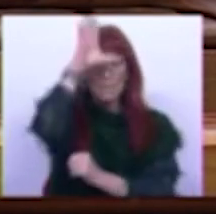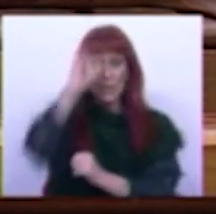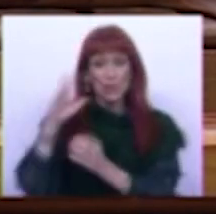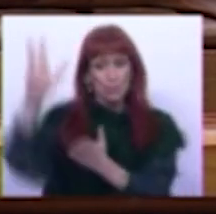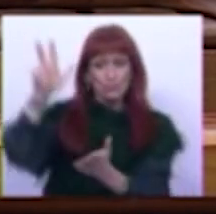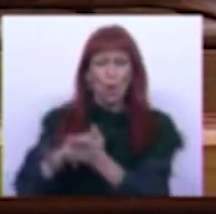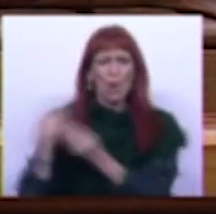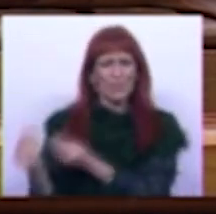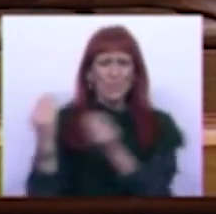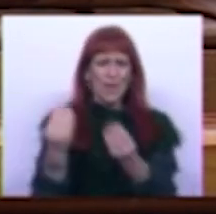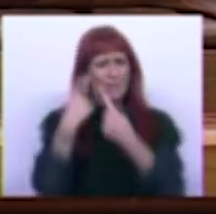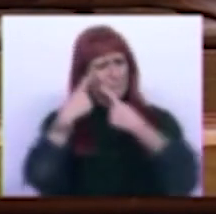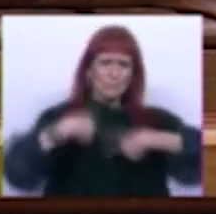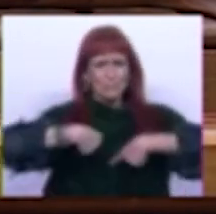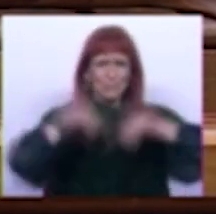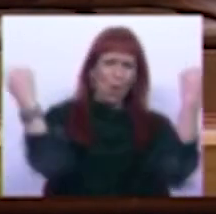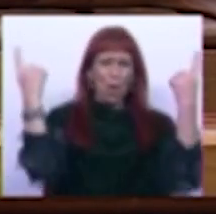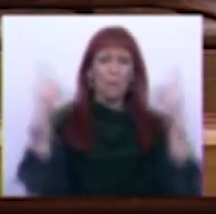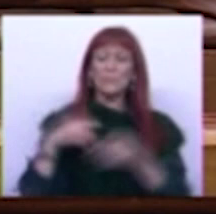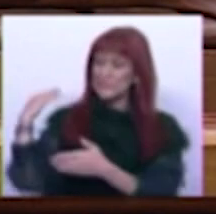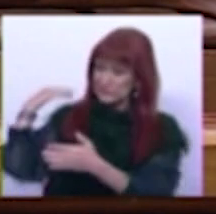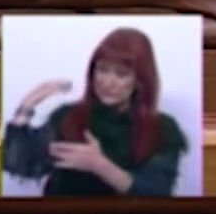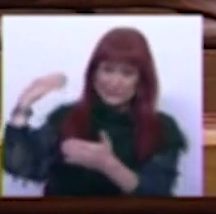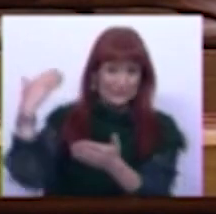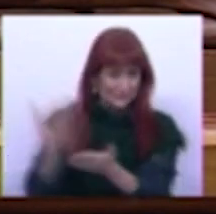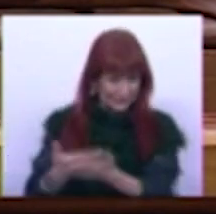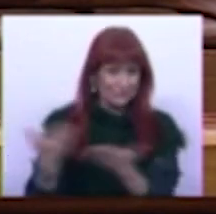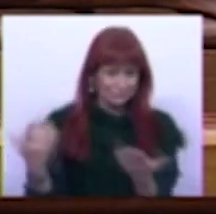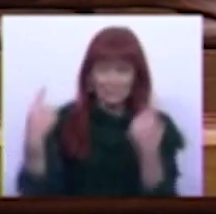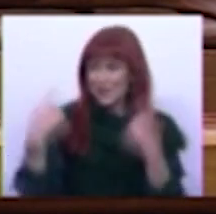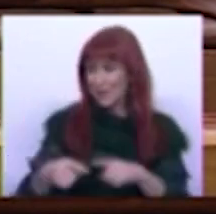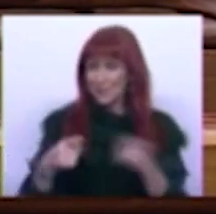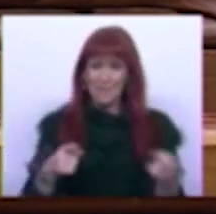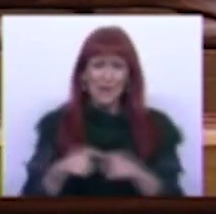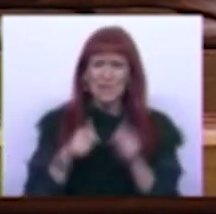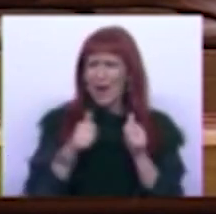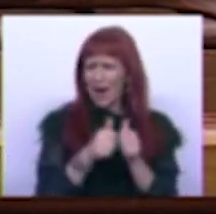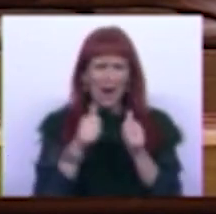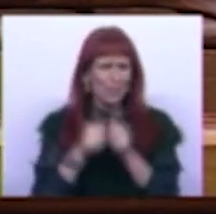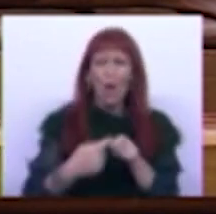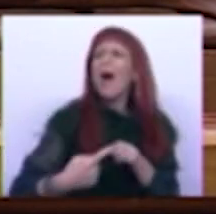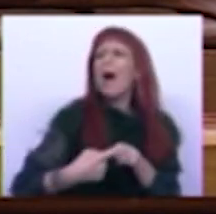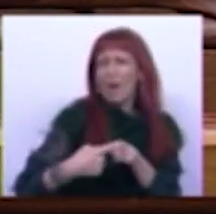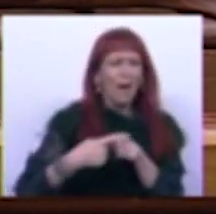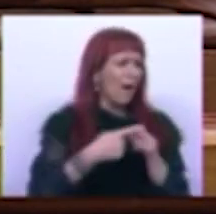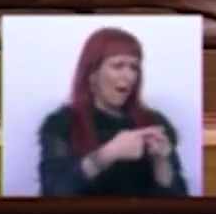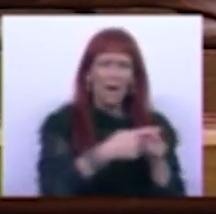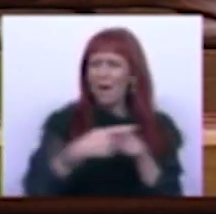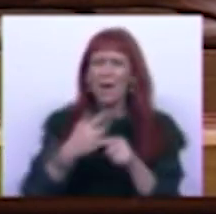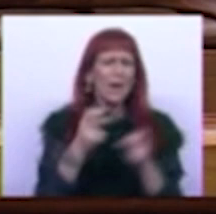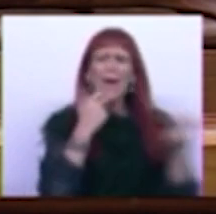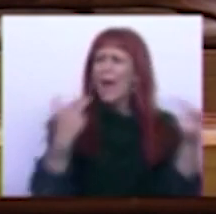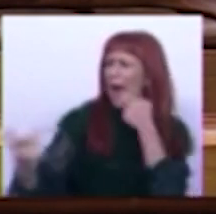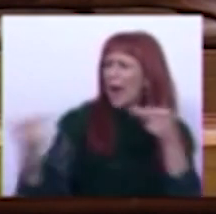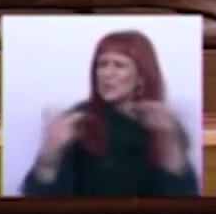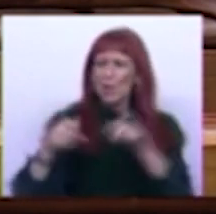o aprovou e divulgou. Desde então, temos vindo a acompanhar com interesse as